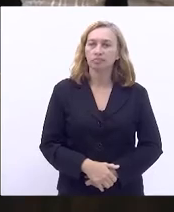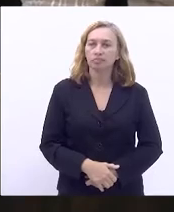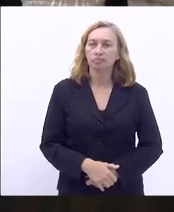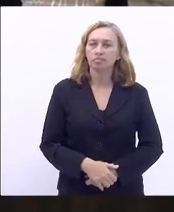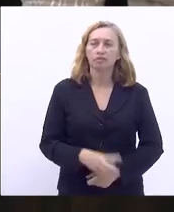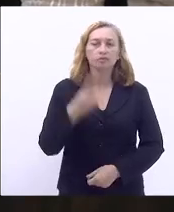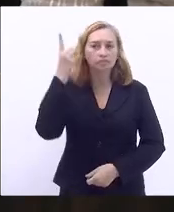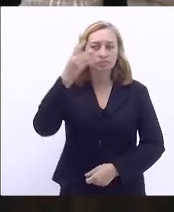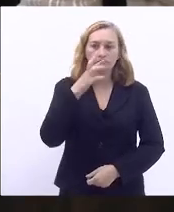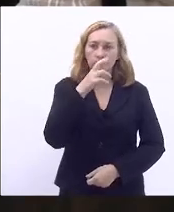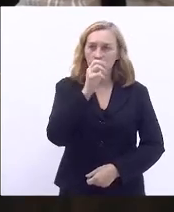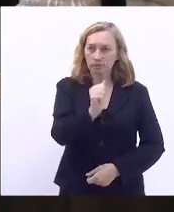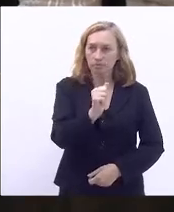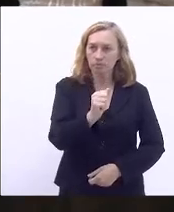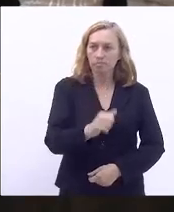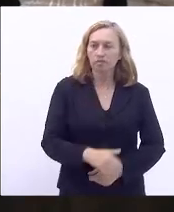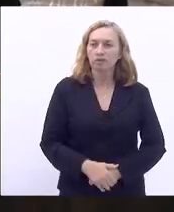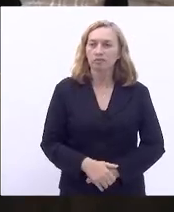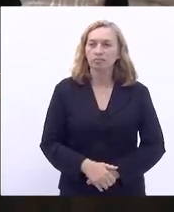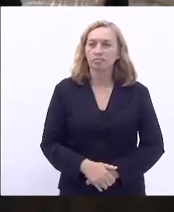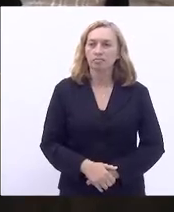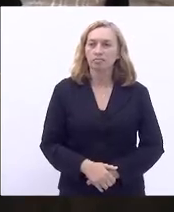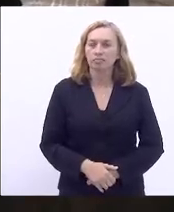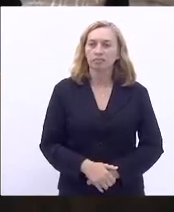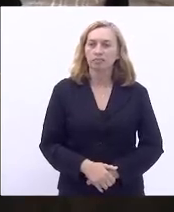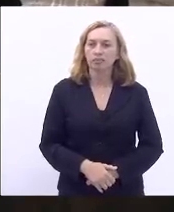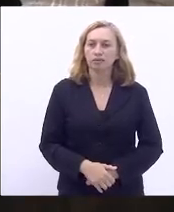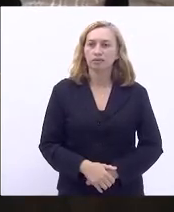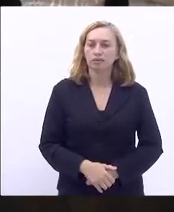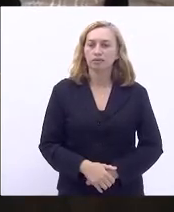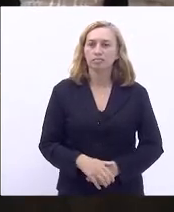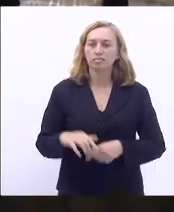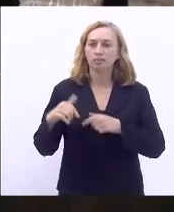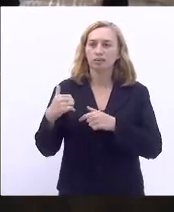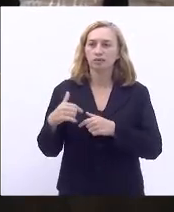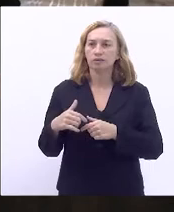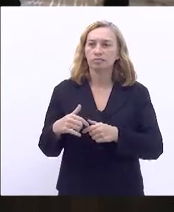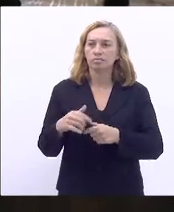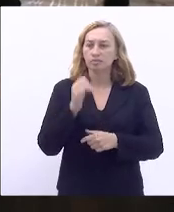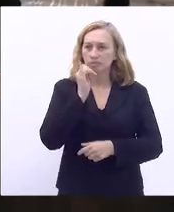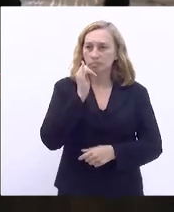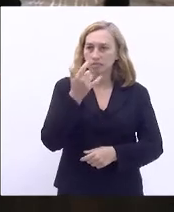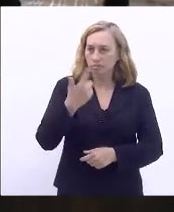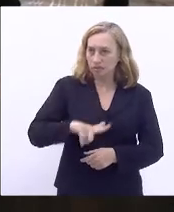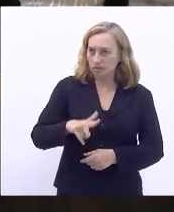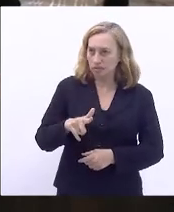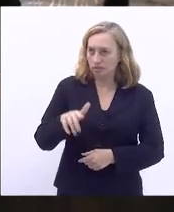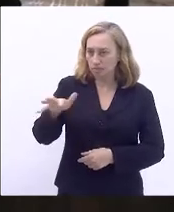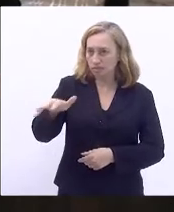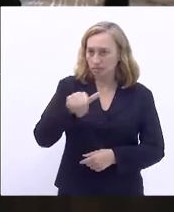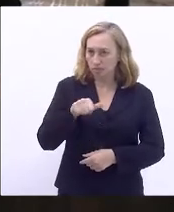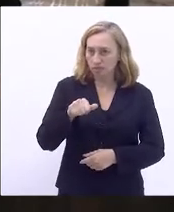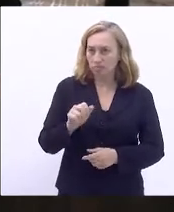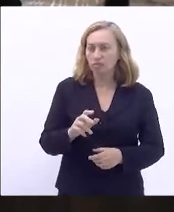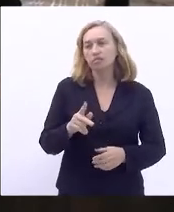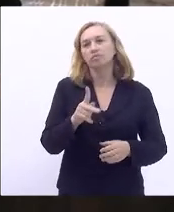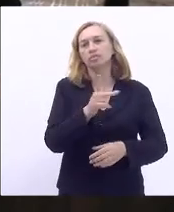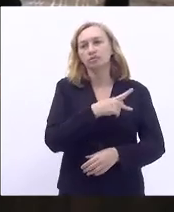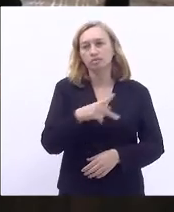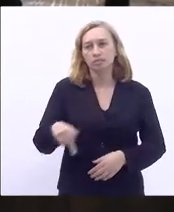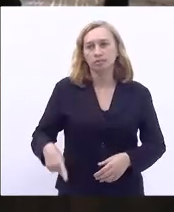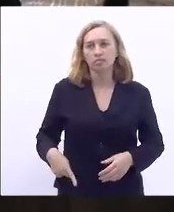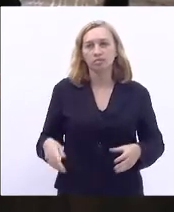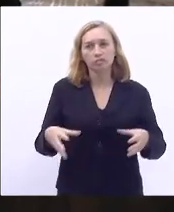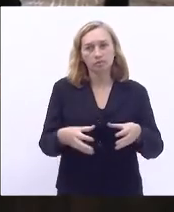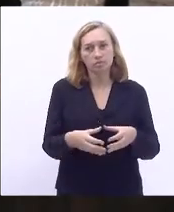Deputado Rodrigo Amorim, por tradição, o relator, vou te chamar de novo, como se fosse o presidente da comissão. Está certo ou não?